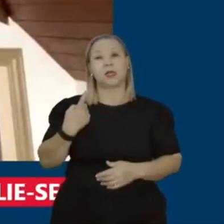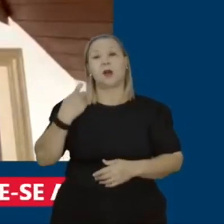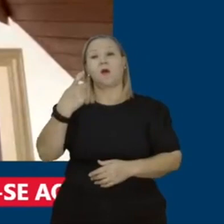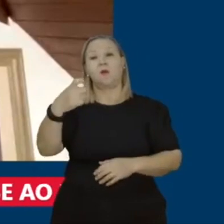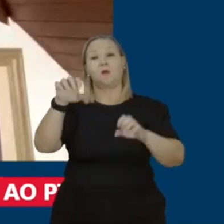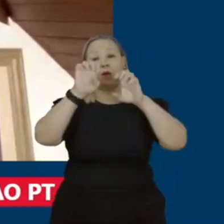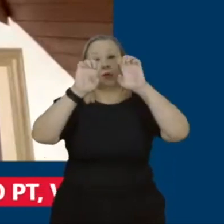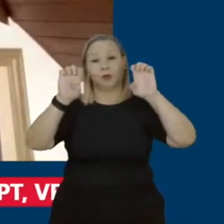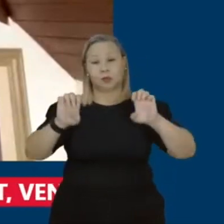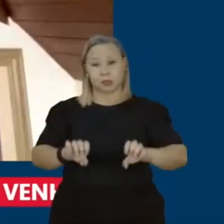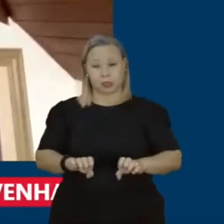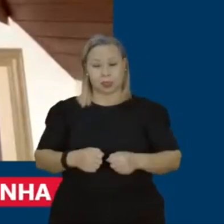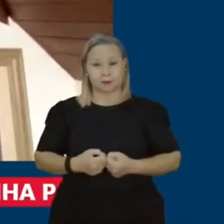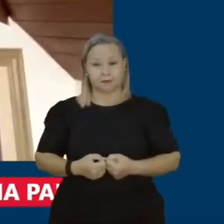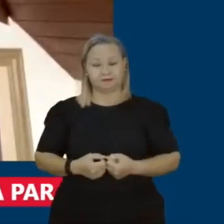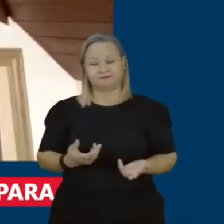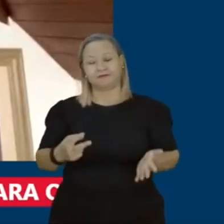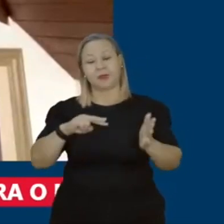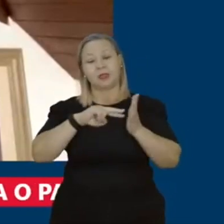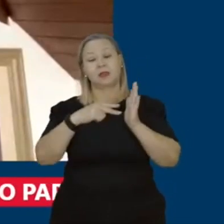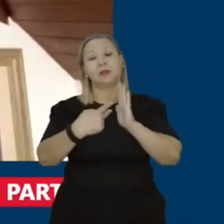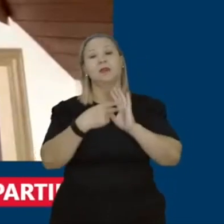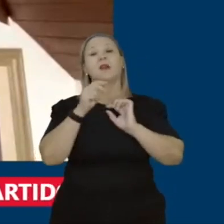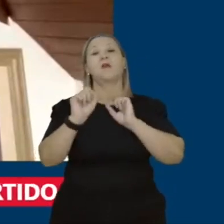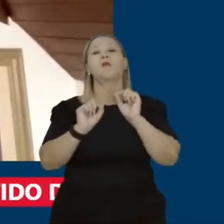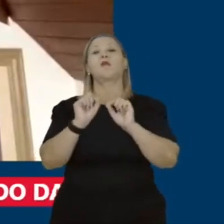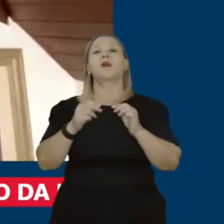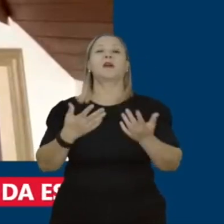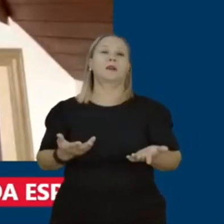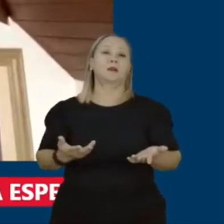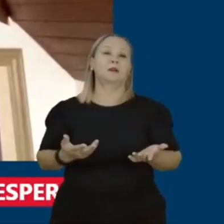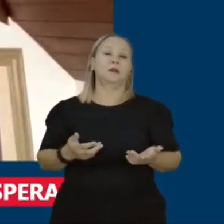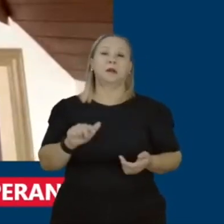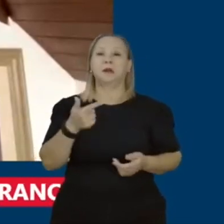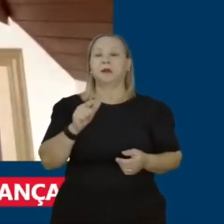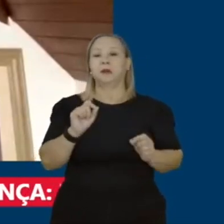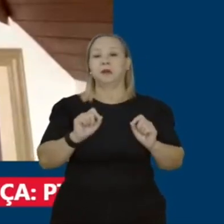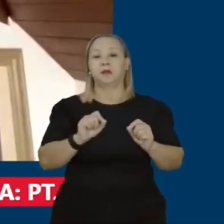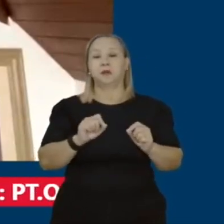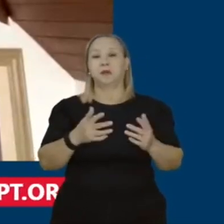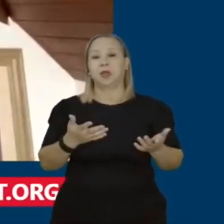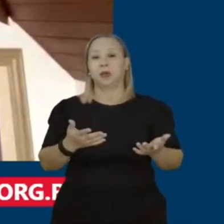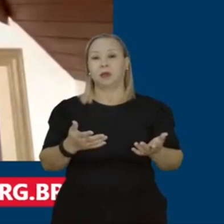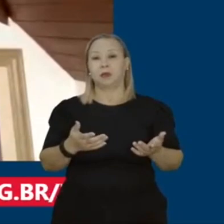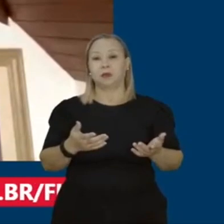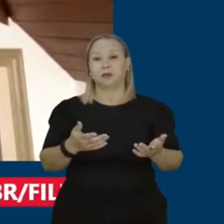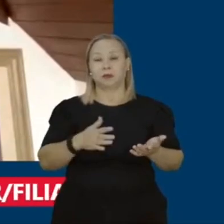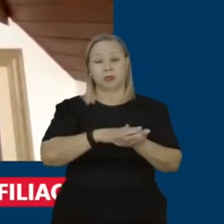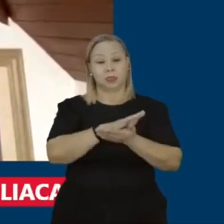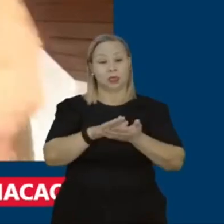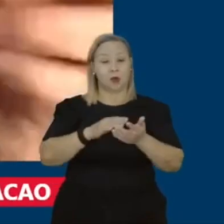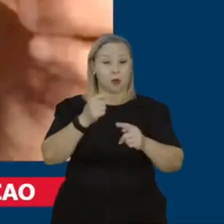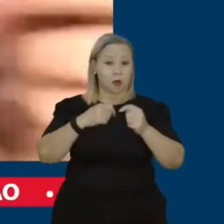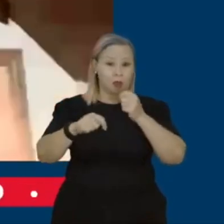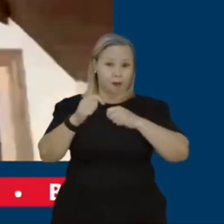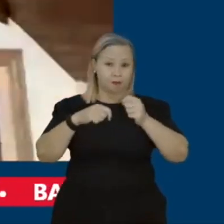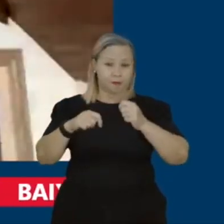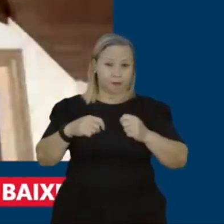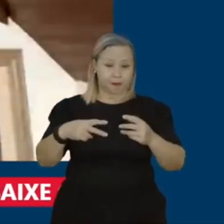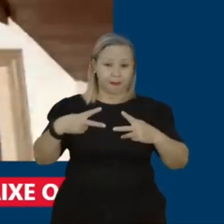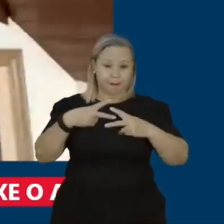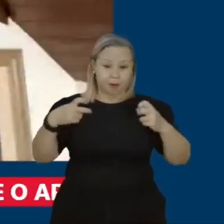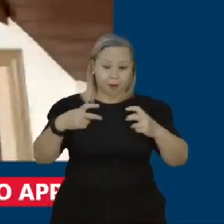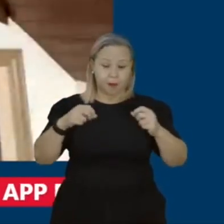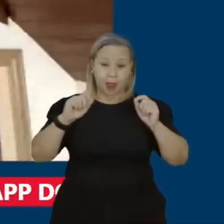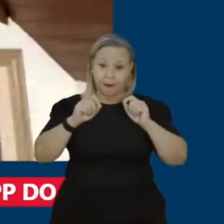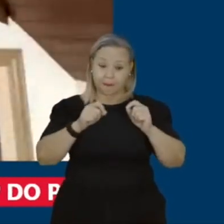significa? Que não ia ter um poço em alto mar e sem nenhum controle da vazão. A Petrobras é que tinha que operar